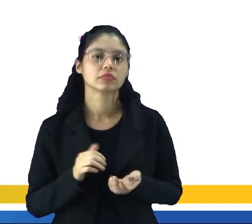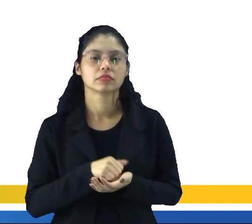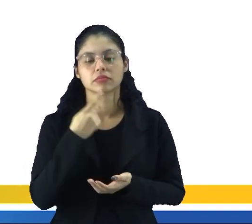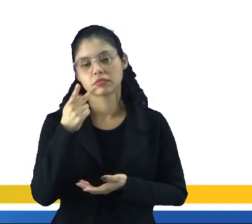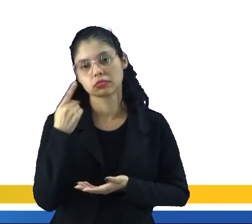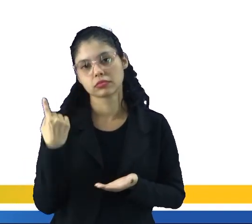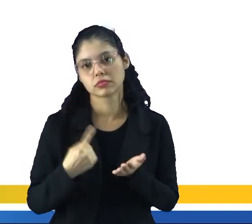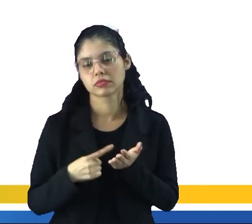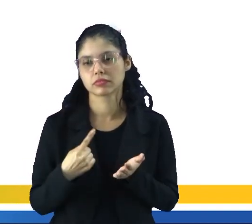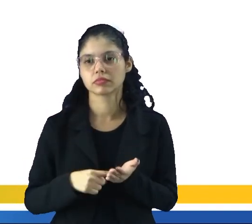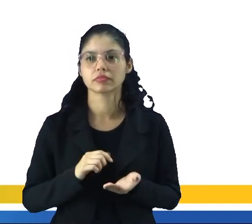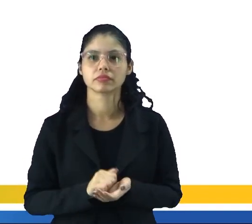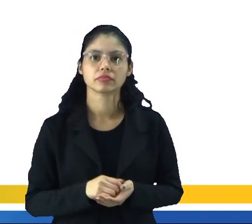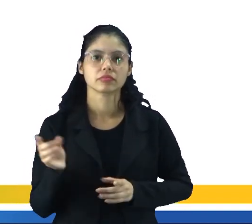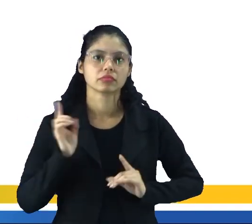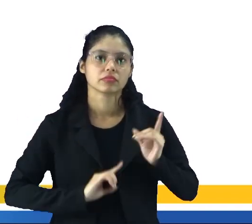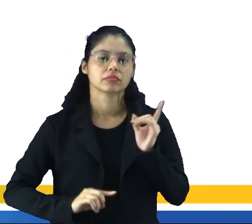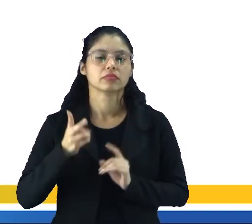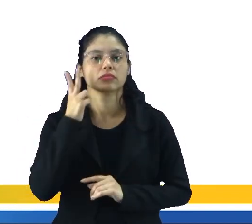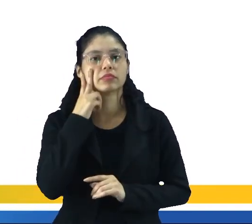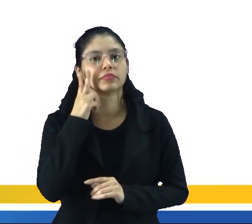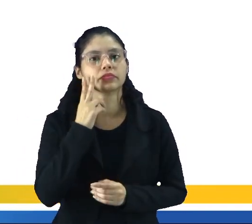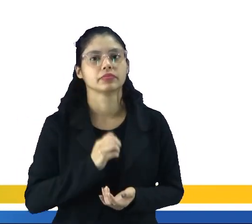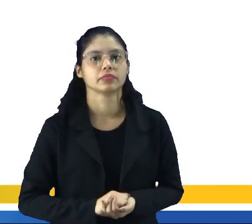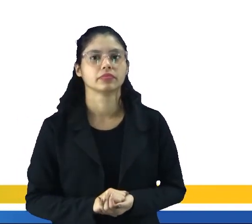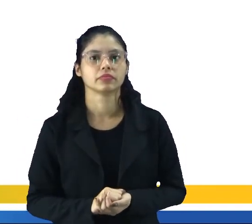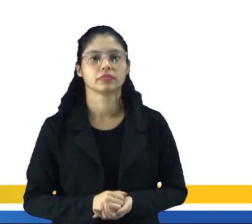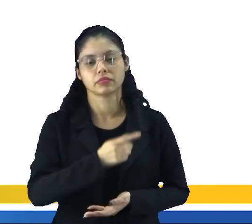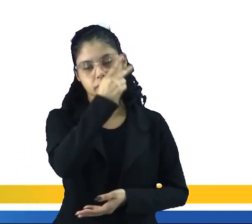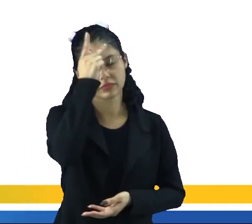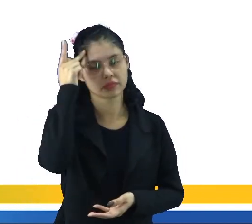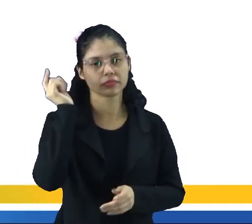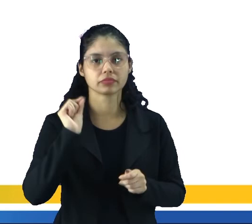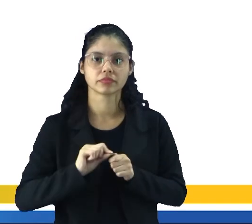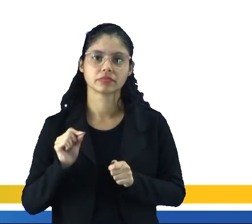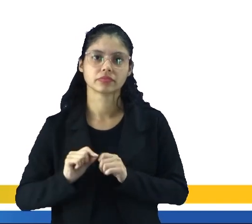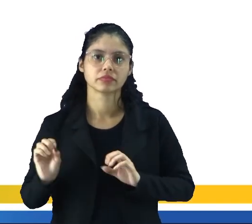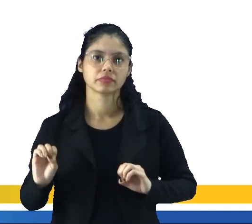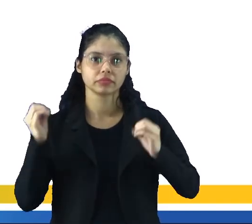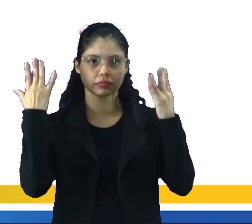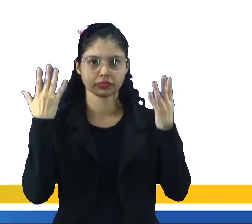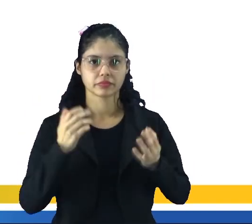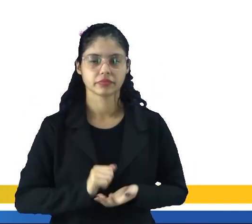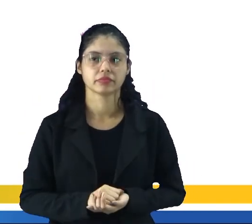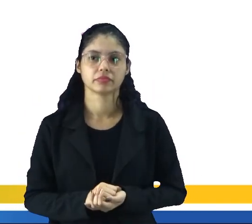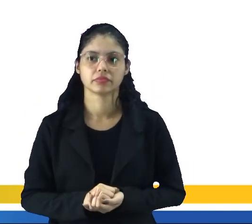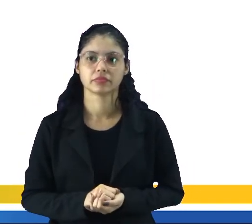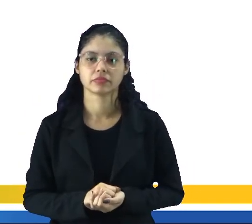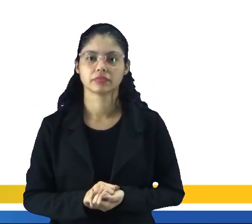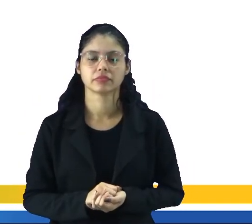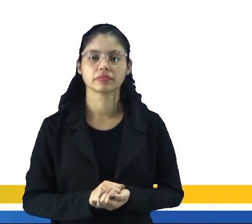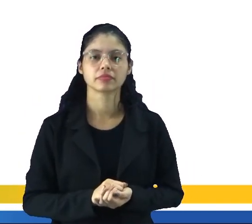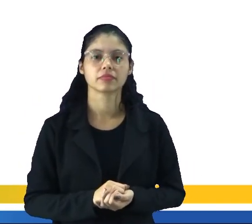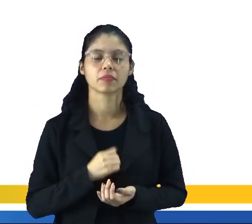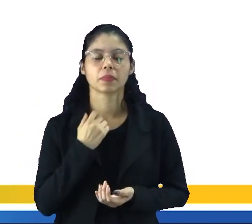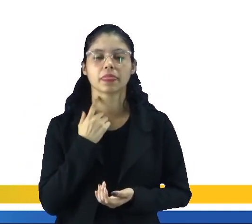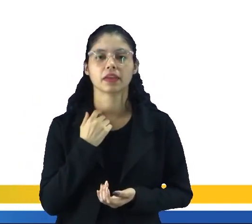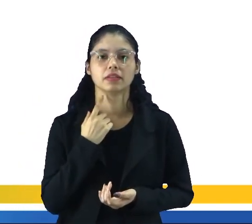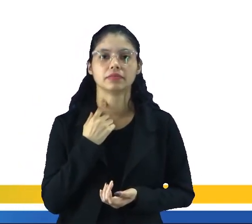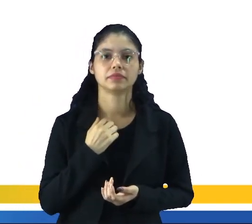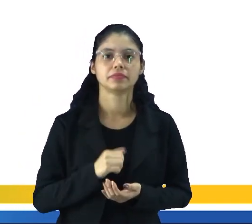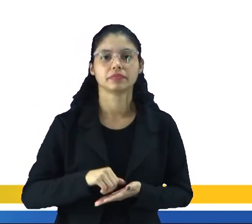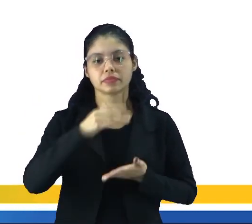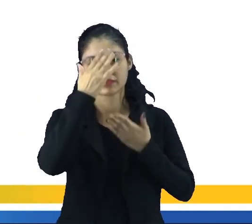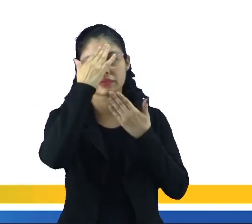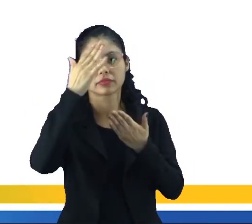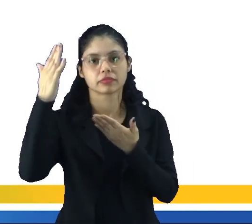é considerado o deus aí do vinho, da fertilidade, onde as pessoas faziam as festas, né, para